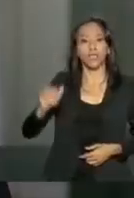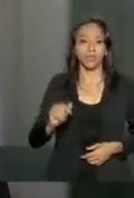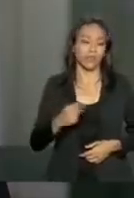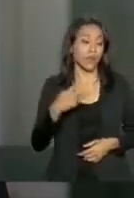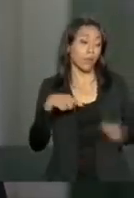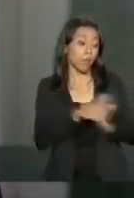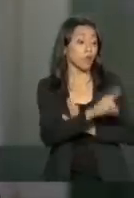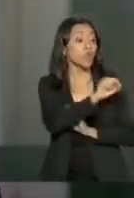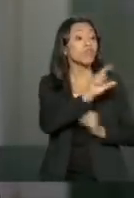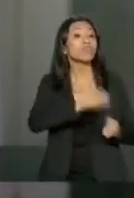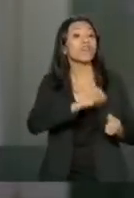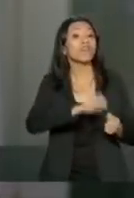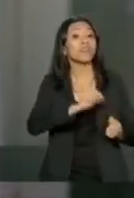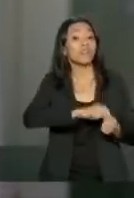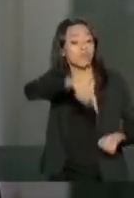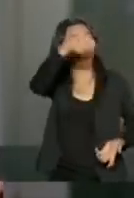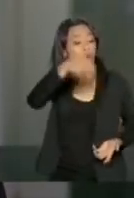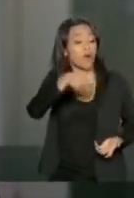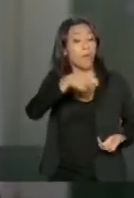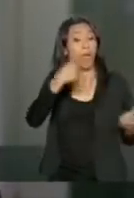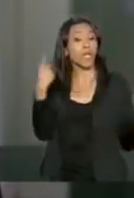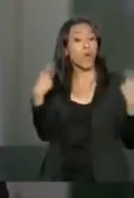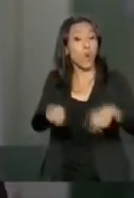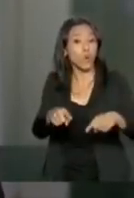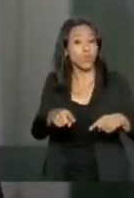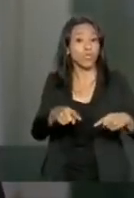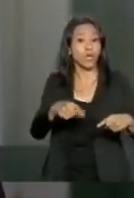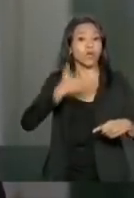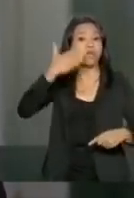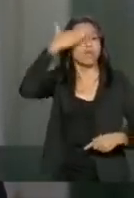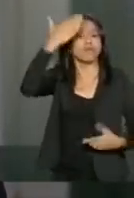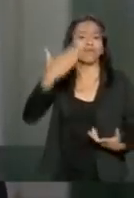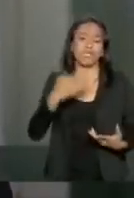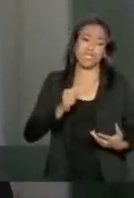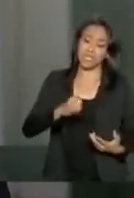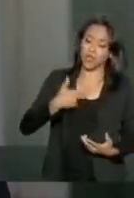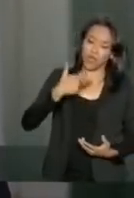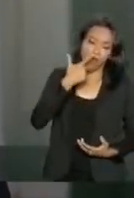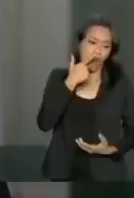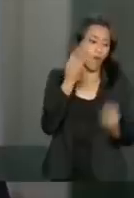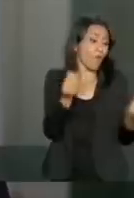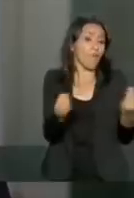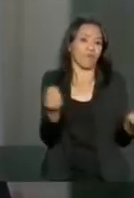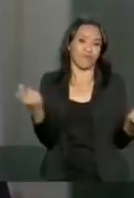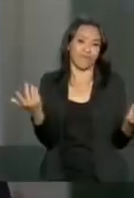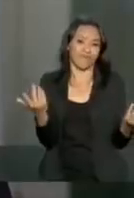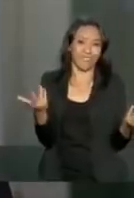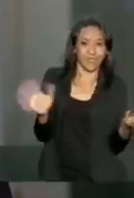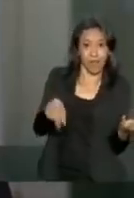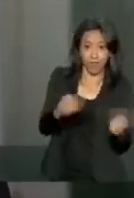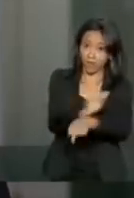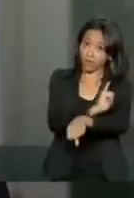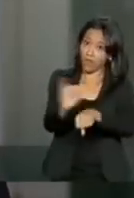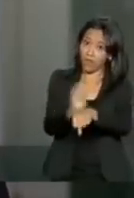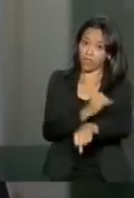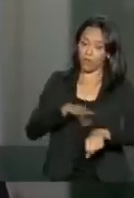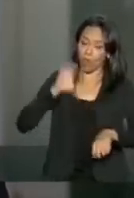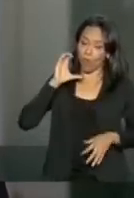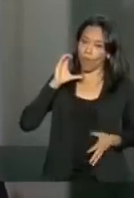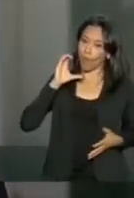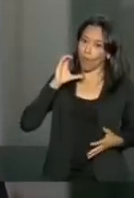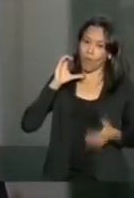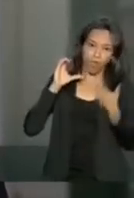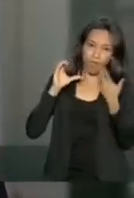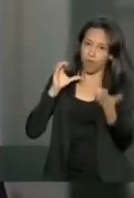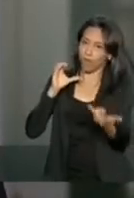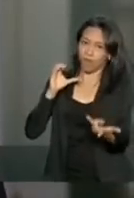para combater o Estado Islâmico. Ele respondeu: se eu falar, não teremos mais como combatê-lo. Então, é uma questão de estratégia,